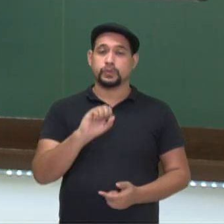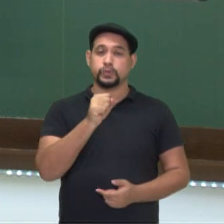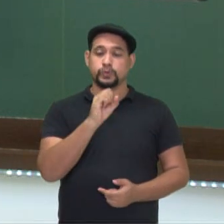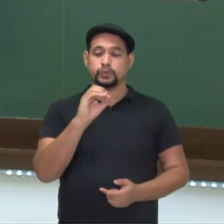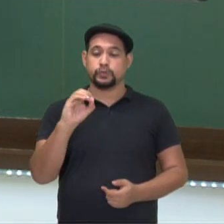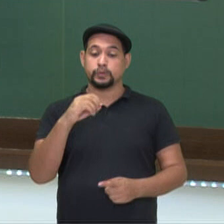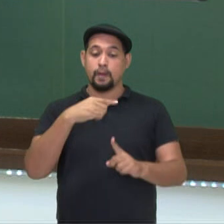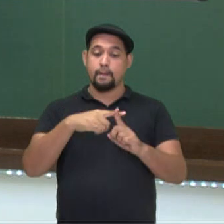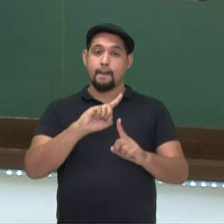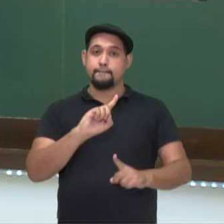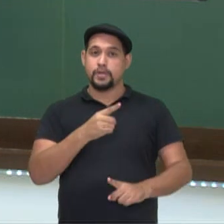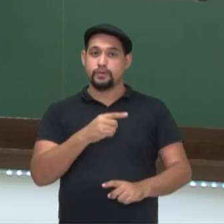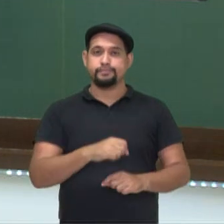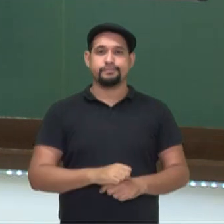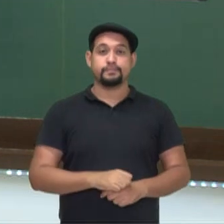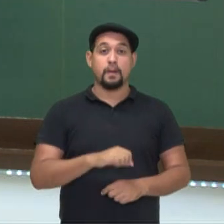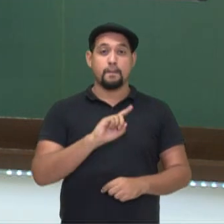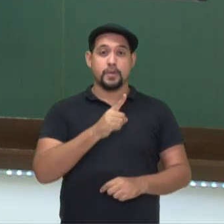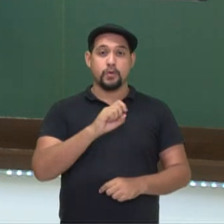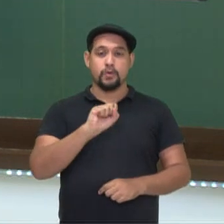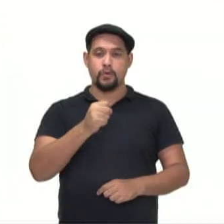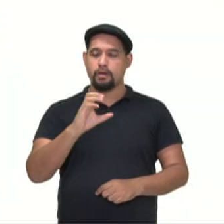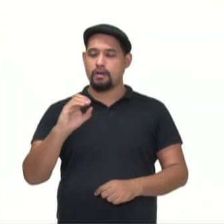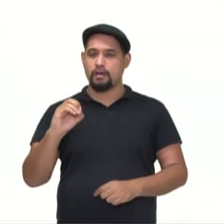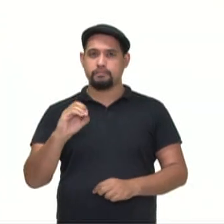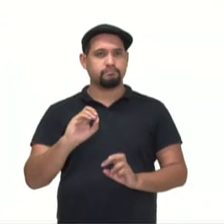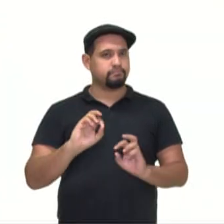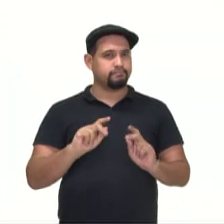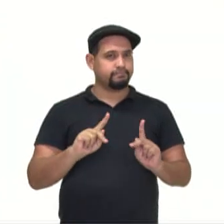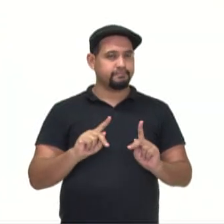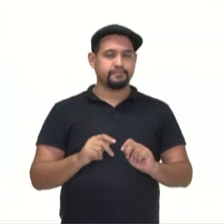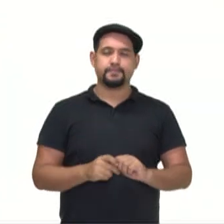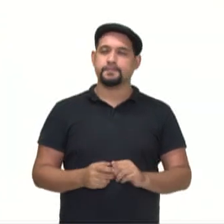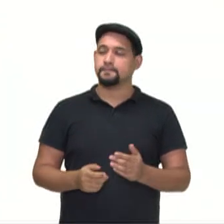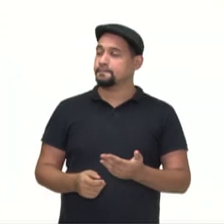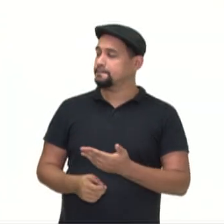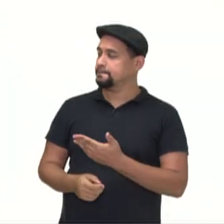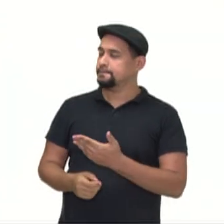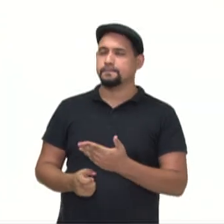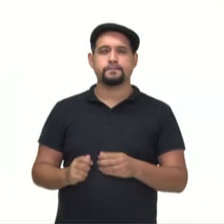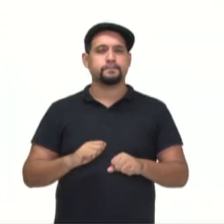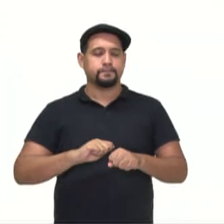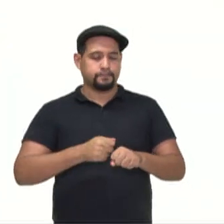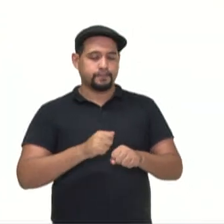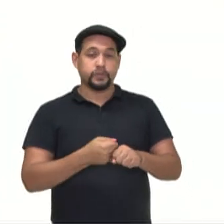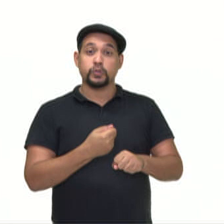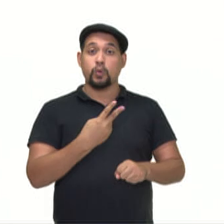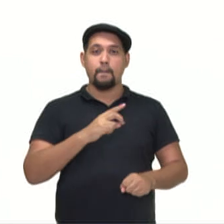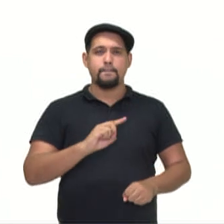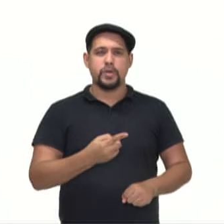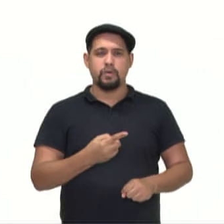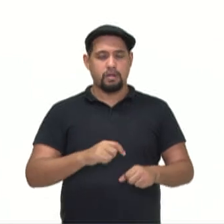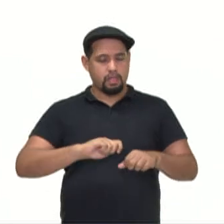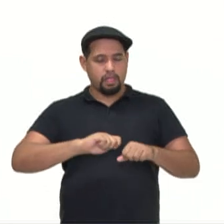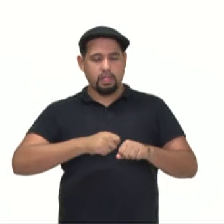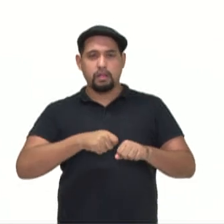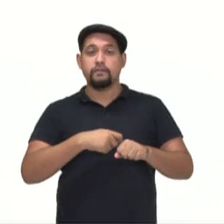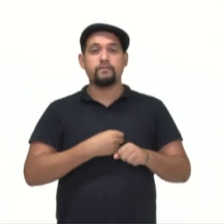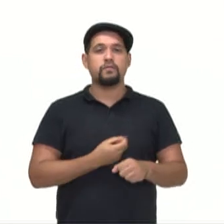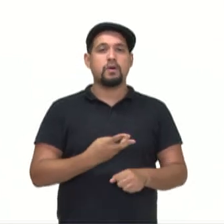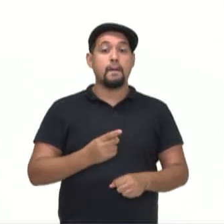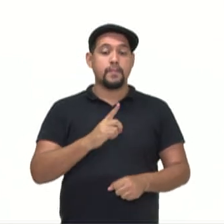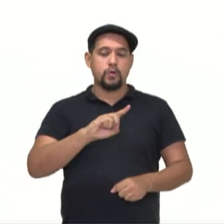1.000 é 1.800. Beleza? Então tá aí. Para produzir 2.000 parafusos, eu vou